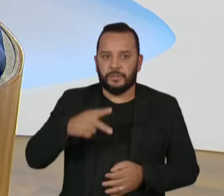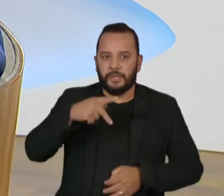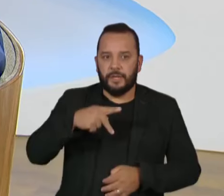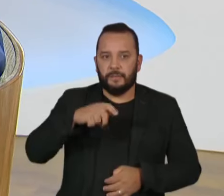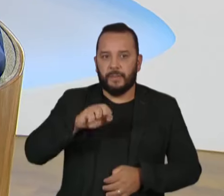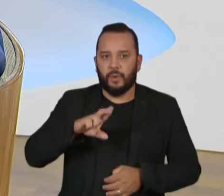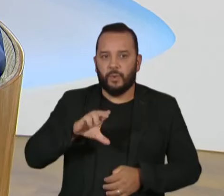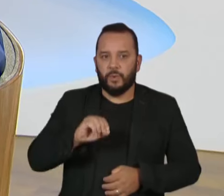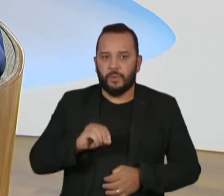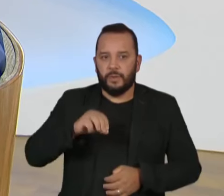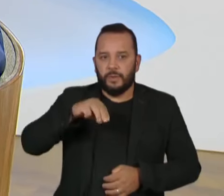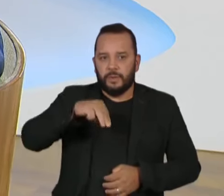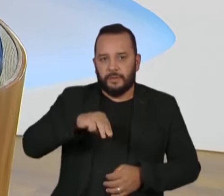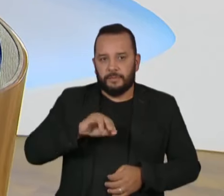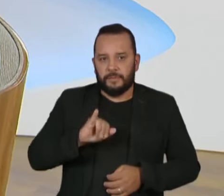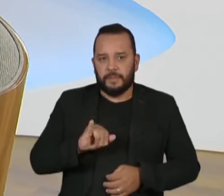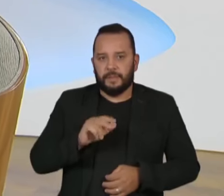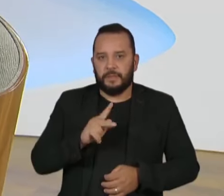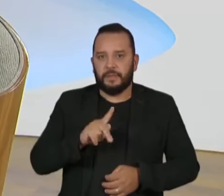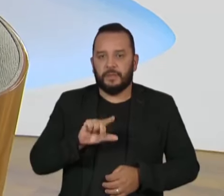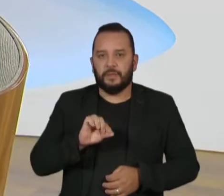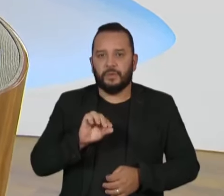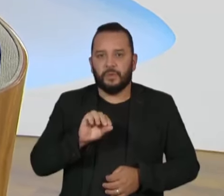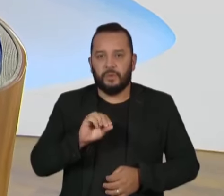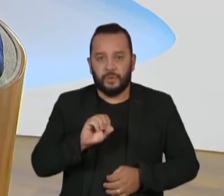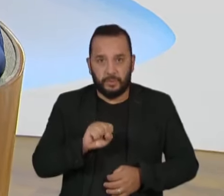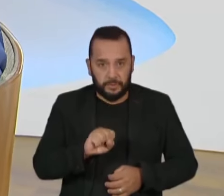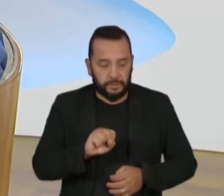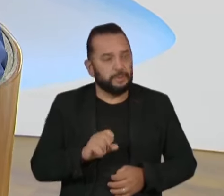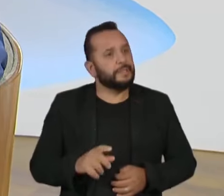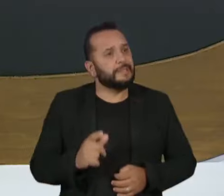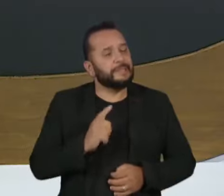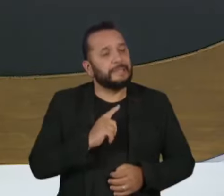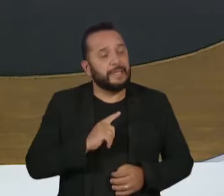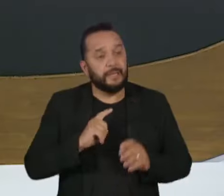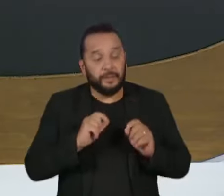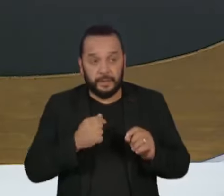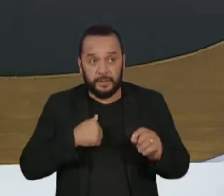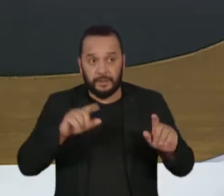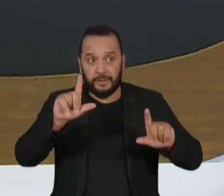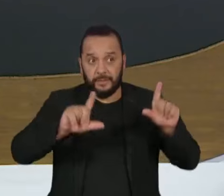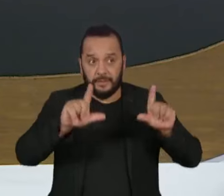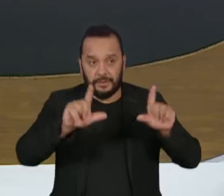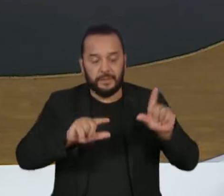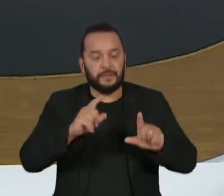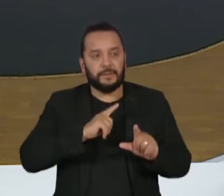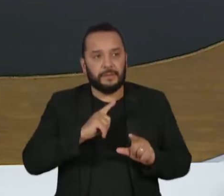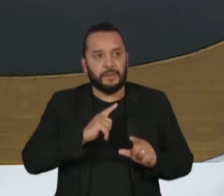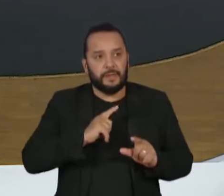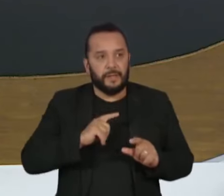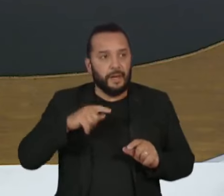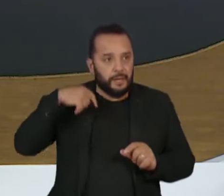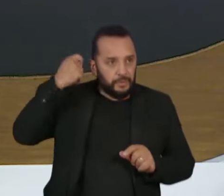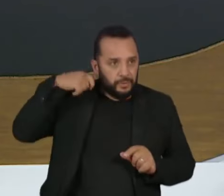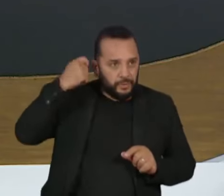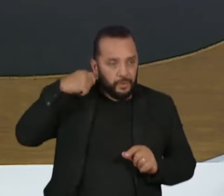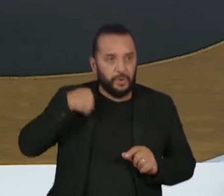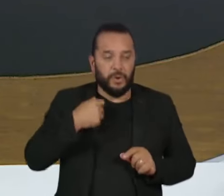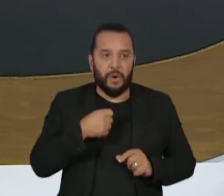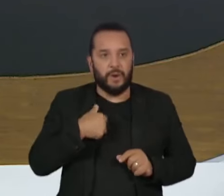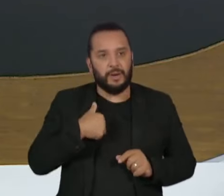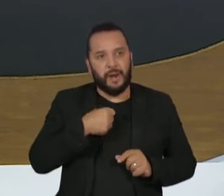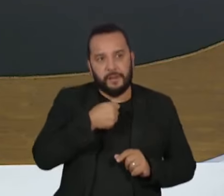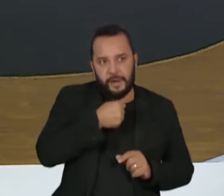Paulo, esses programas que são com atores, cantores, escritores, são o meu respiro da política, que é a área